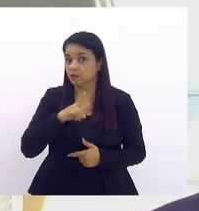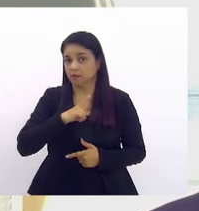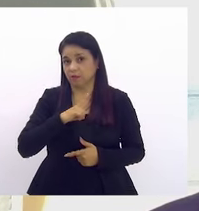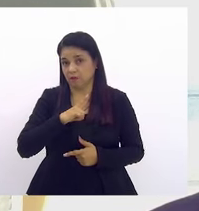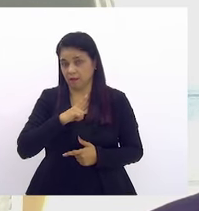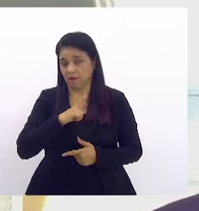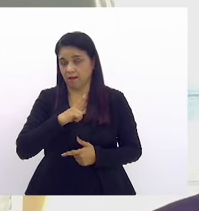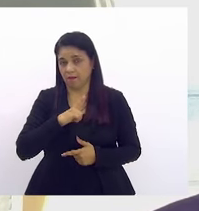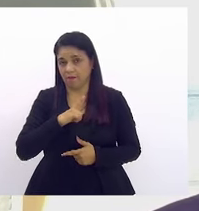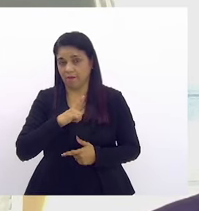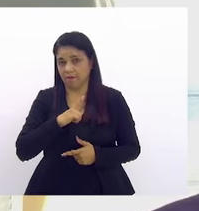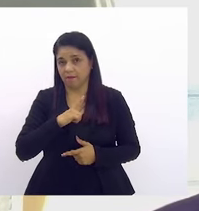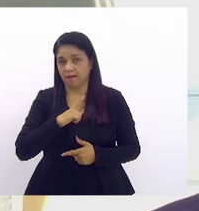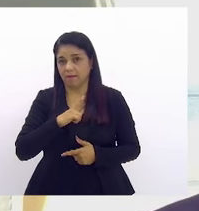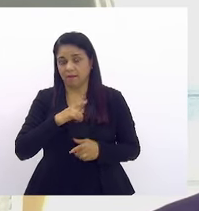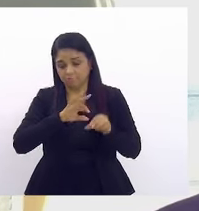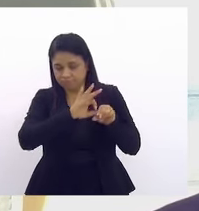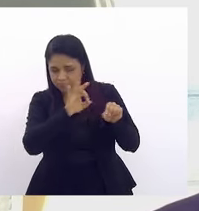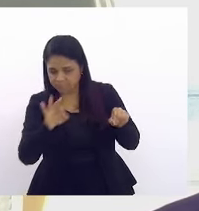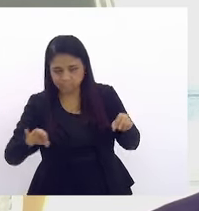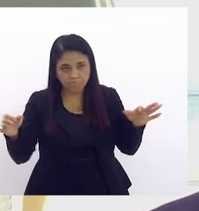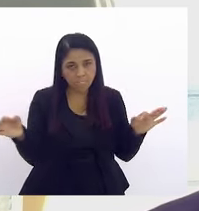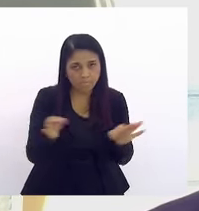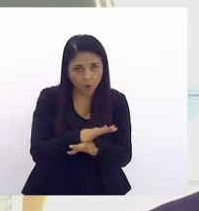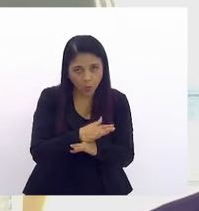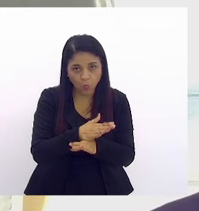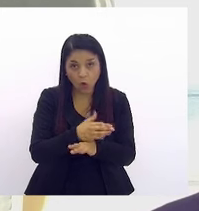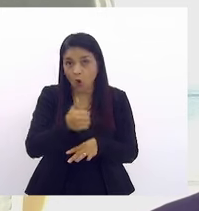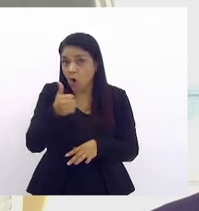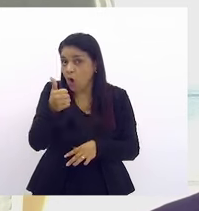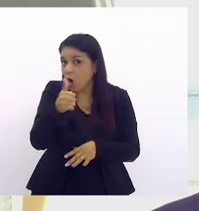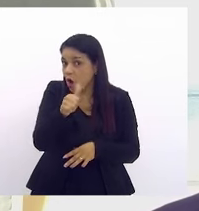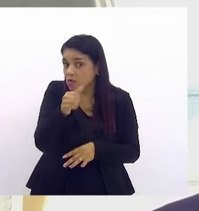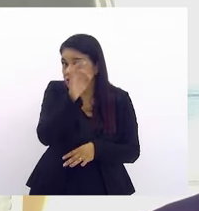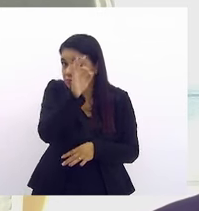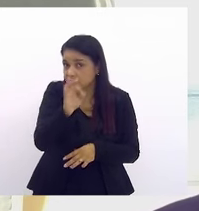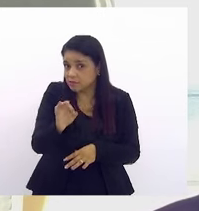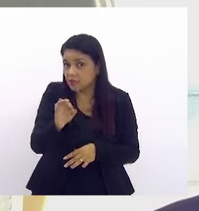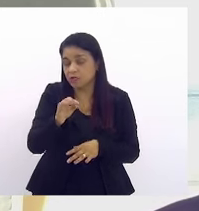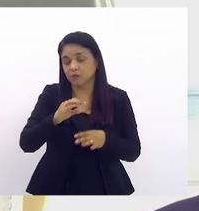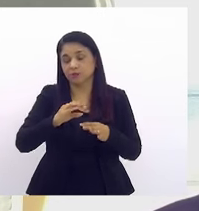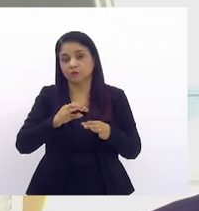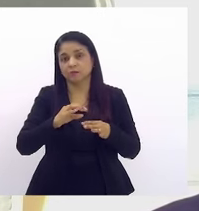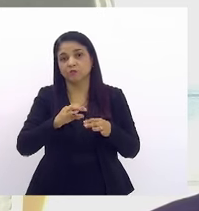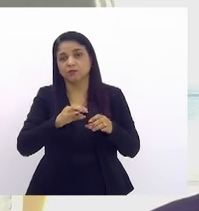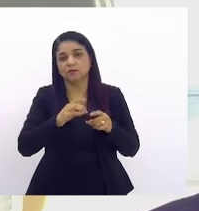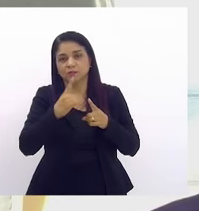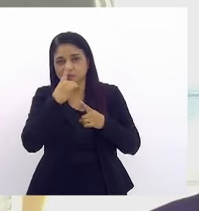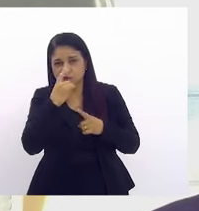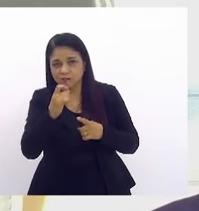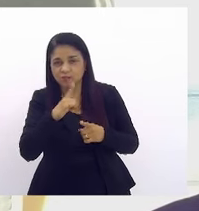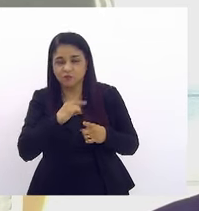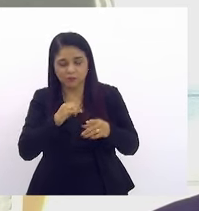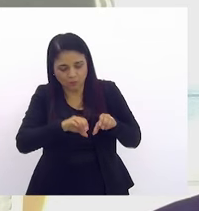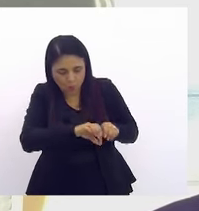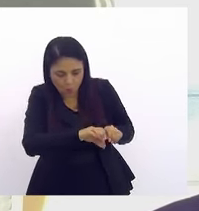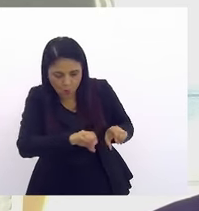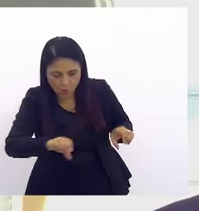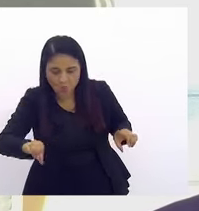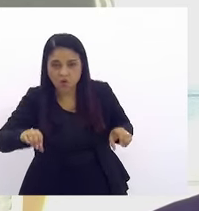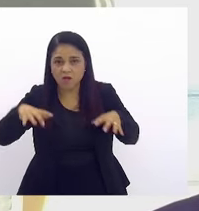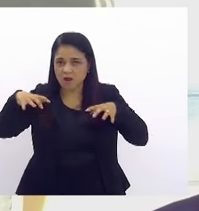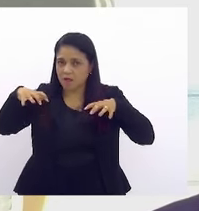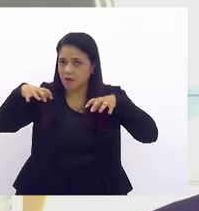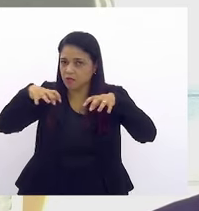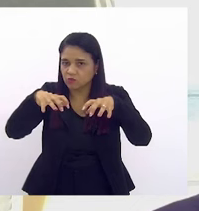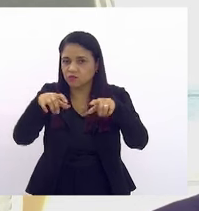tem saneamento completo, ou seja, separador absoluto de esgoto, rede de galeria de água pluvial